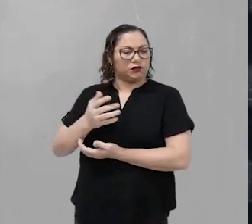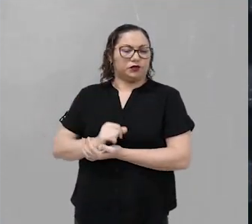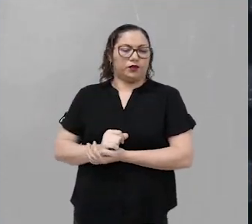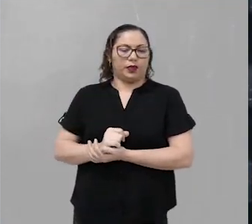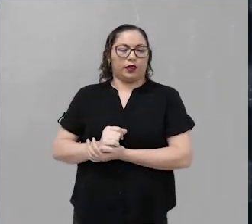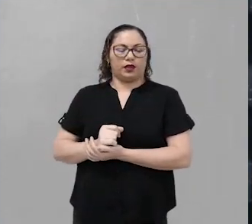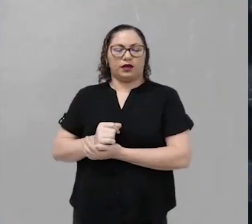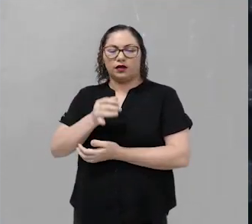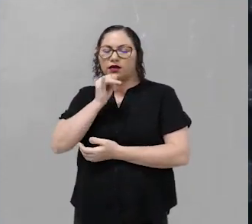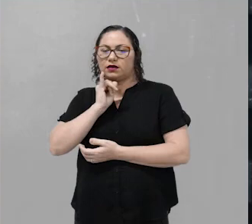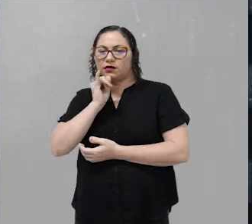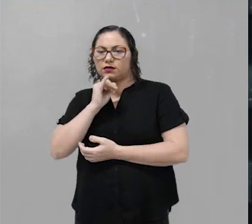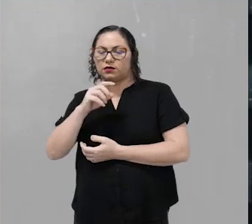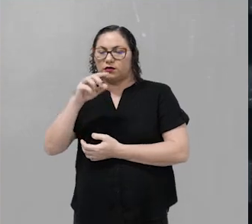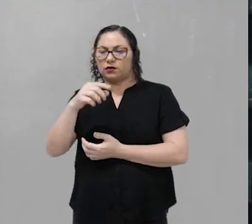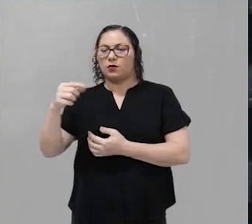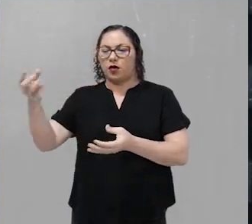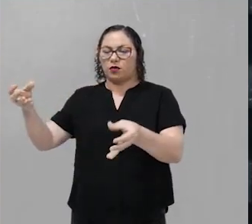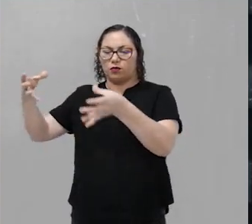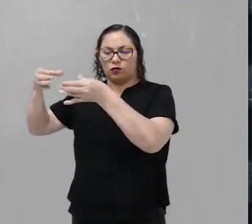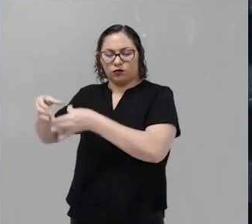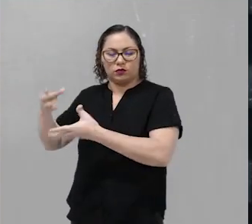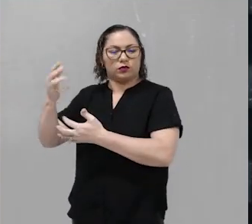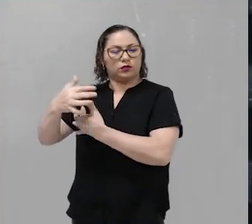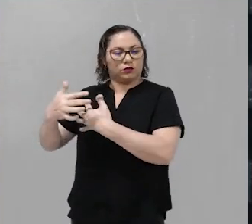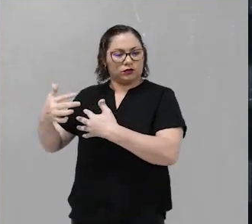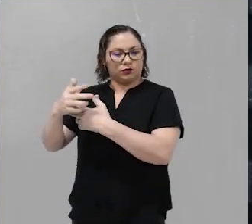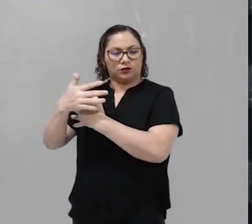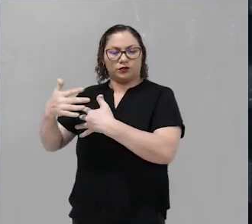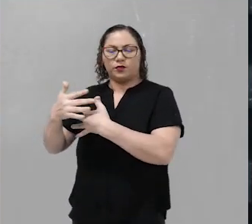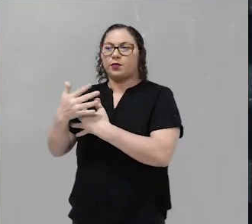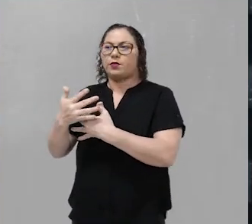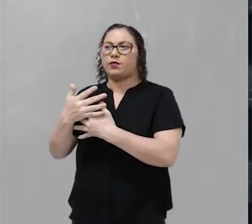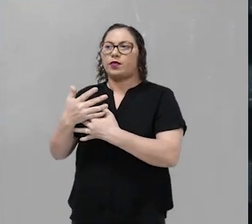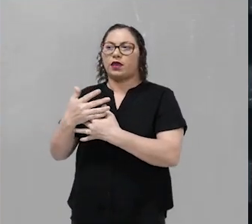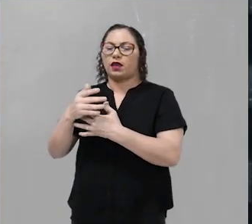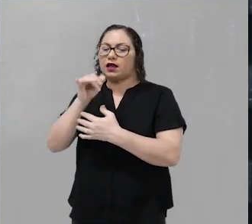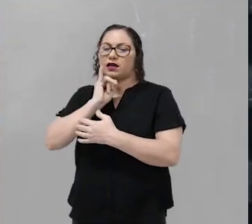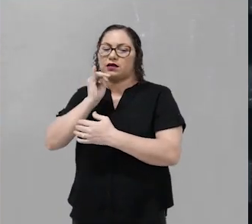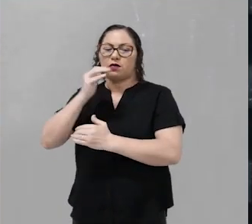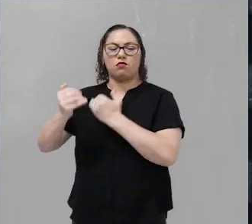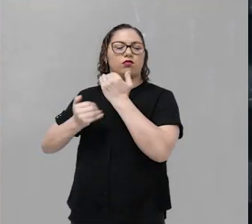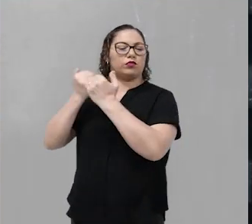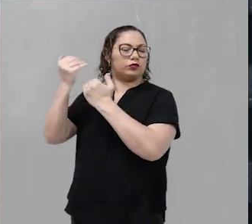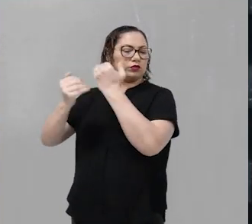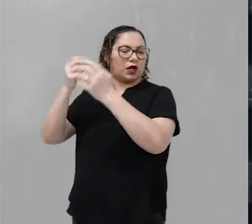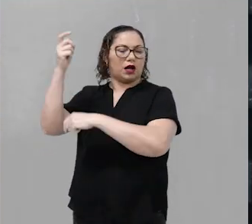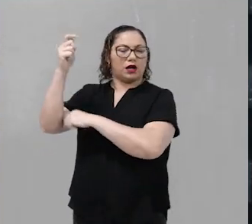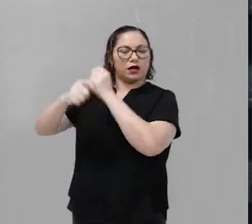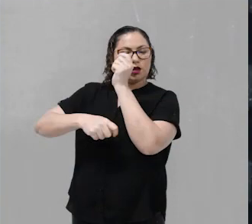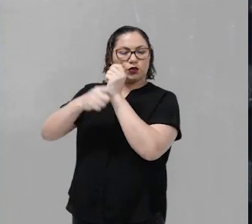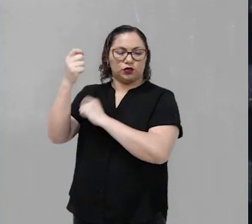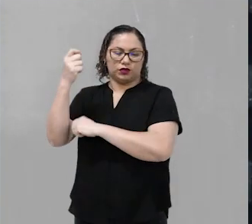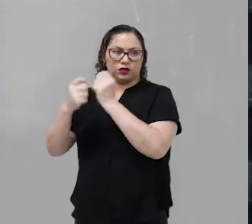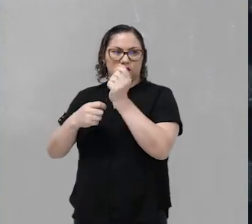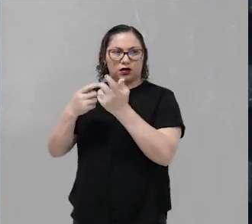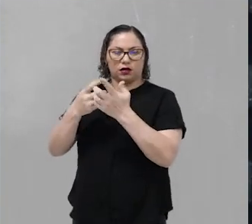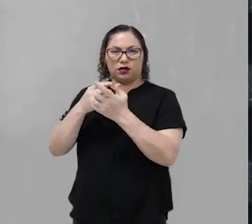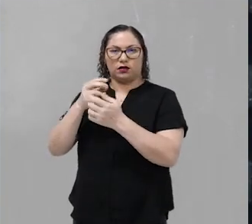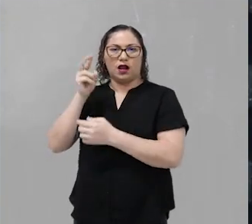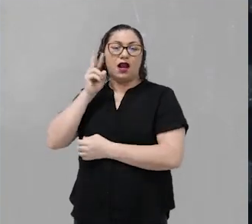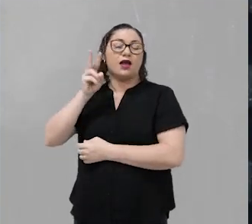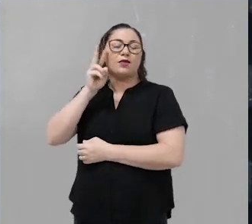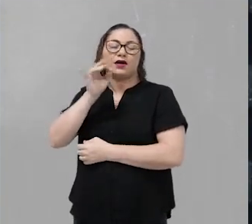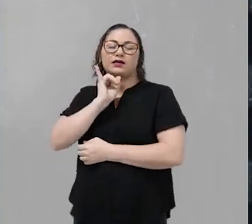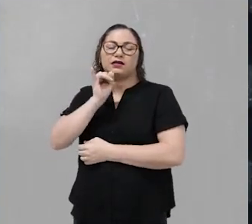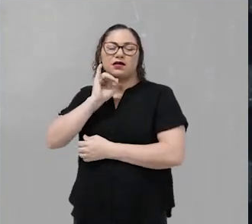essa vinda, sobretudo, para o espaço urbano. Então vamos lá. O crescimento industrial. É bom lembrar que a primeira vez na Europa,